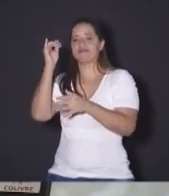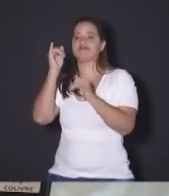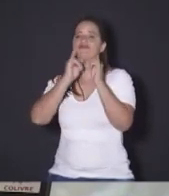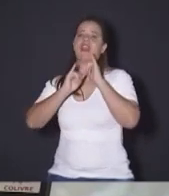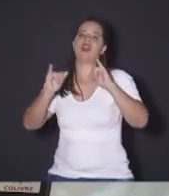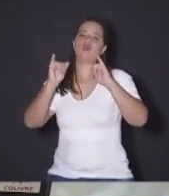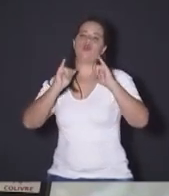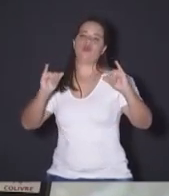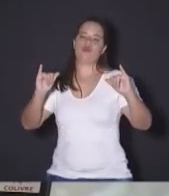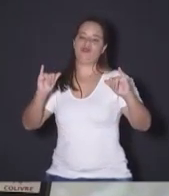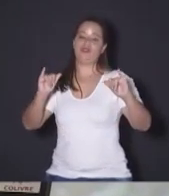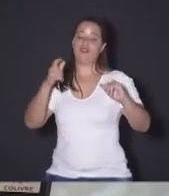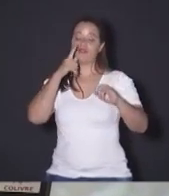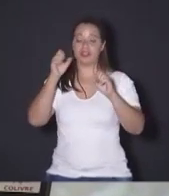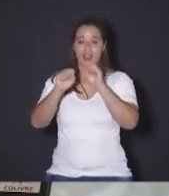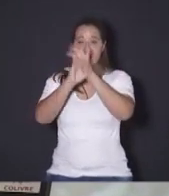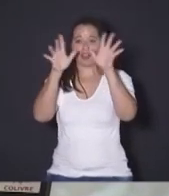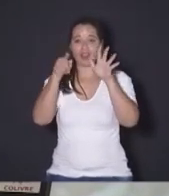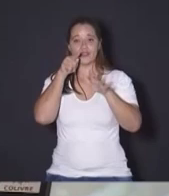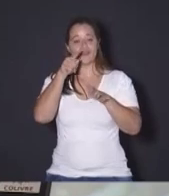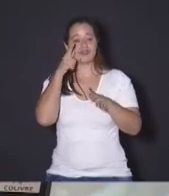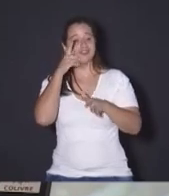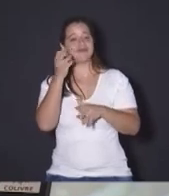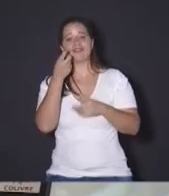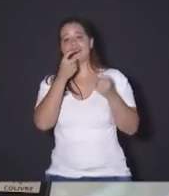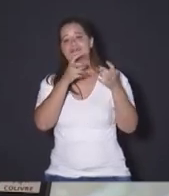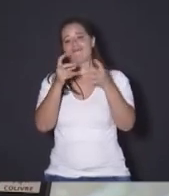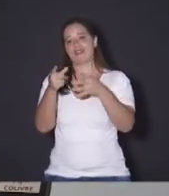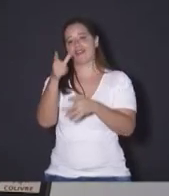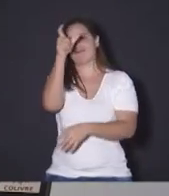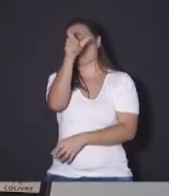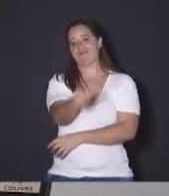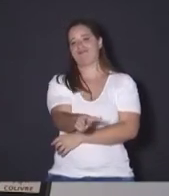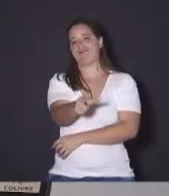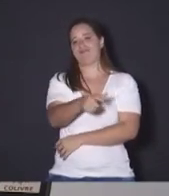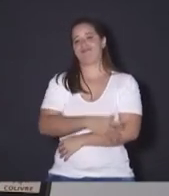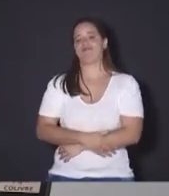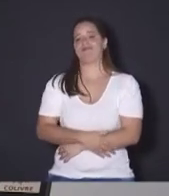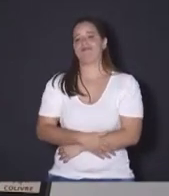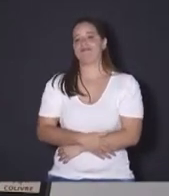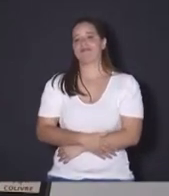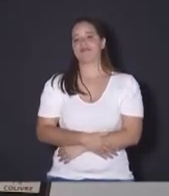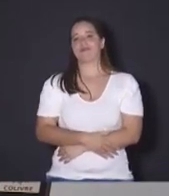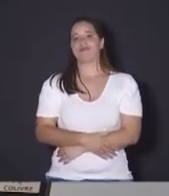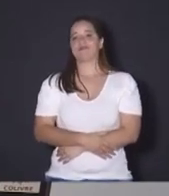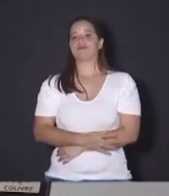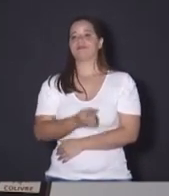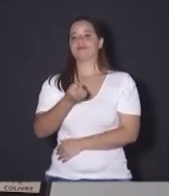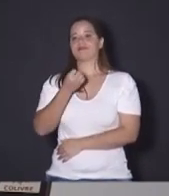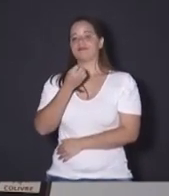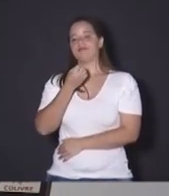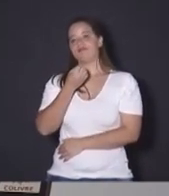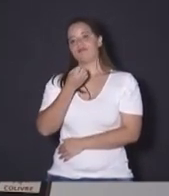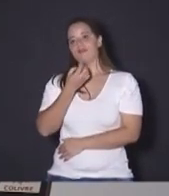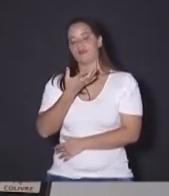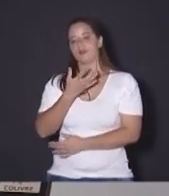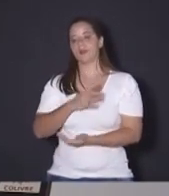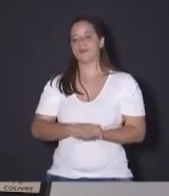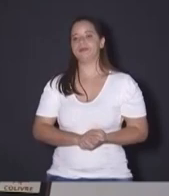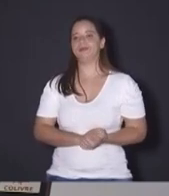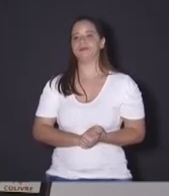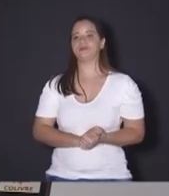muito claro que você é o produto que está sendo vendido ali bom é